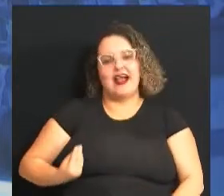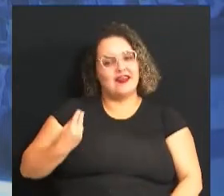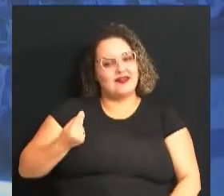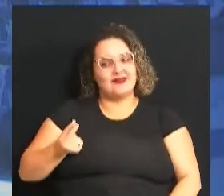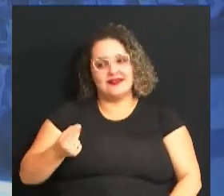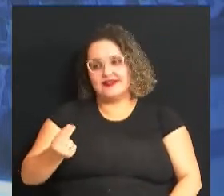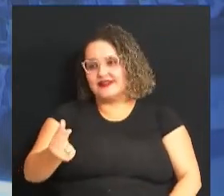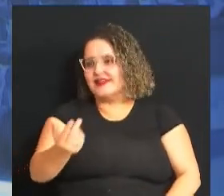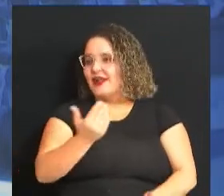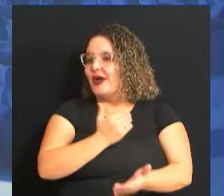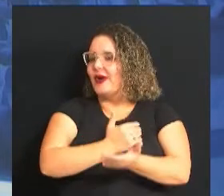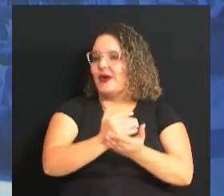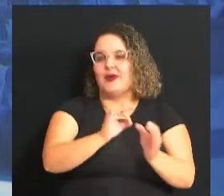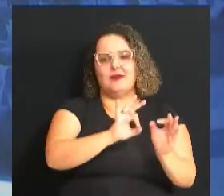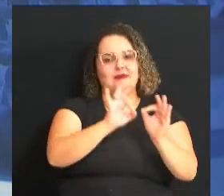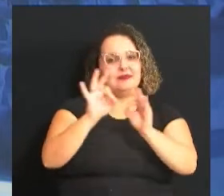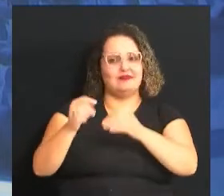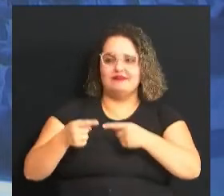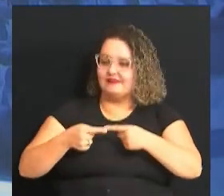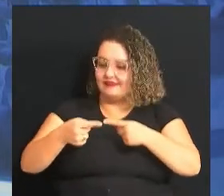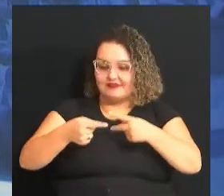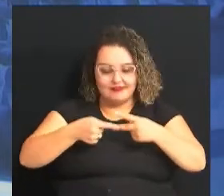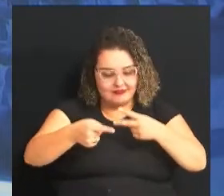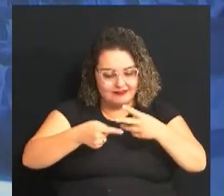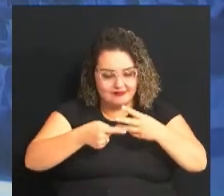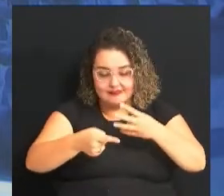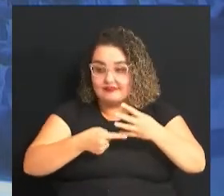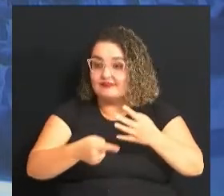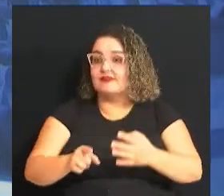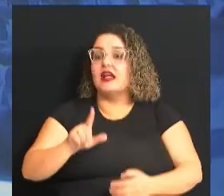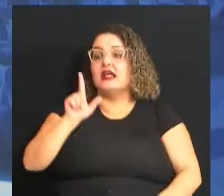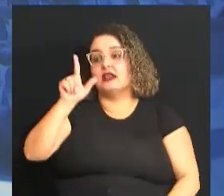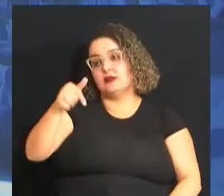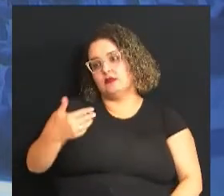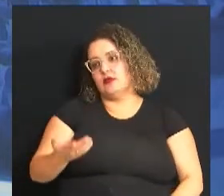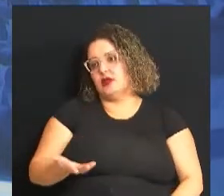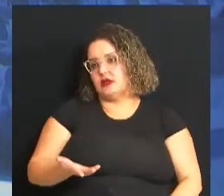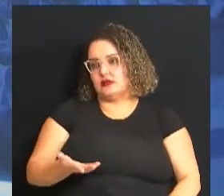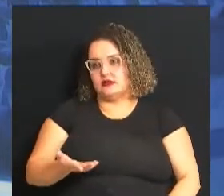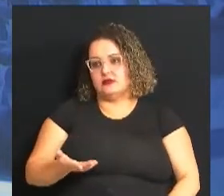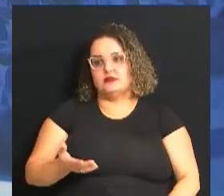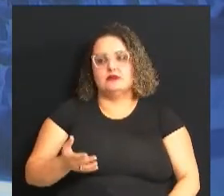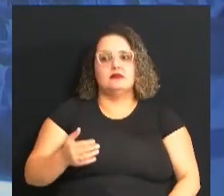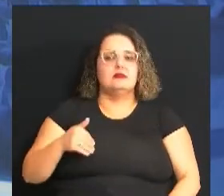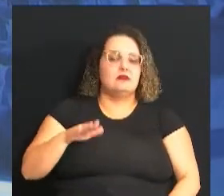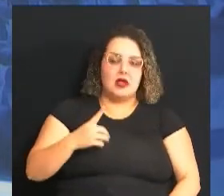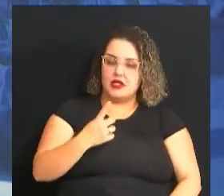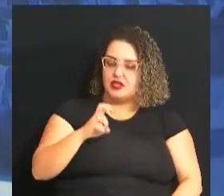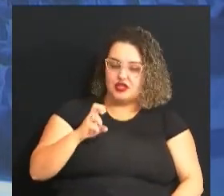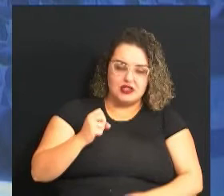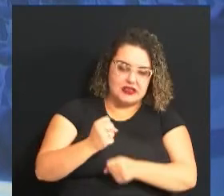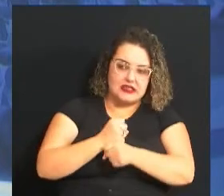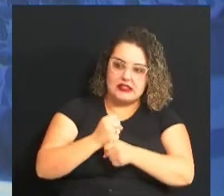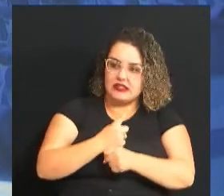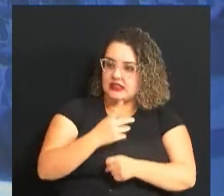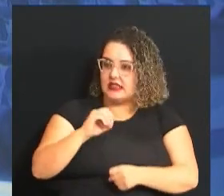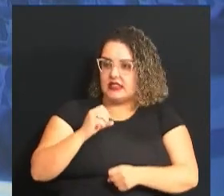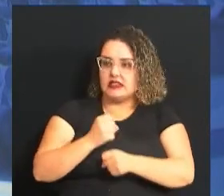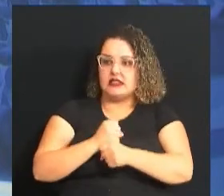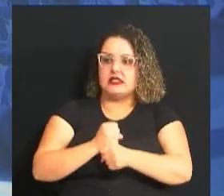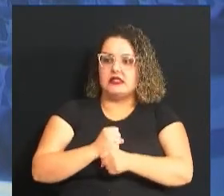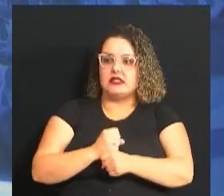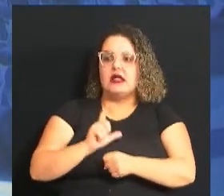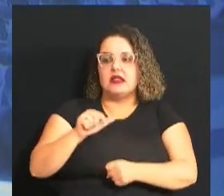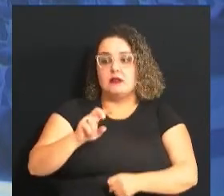Começa acompanhamento semanal, depois tem pacientes que têm mais de 15 anos, 10 anos de transplante, depois de 5 anos a